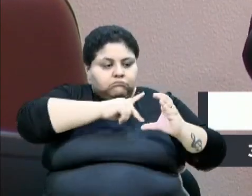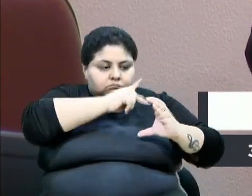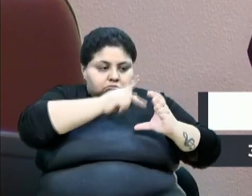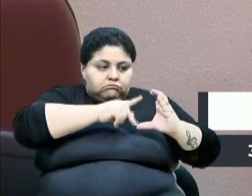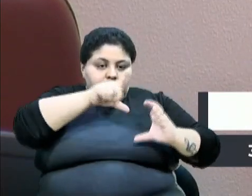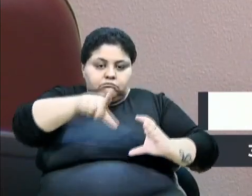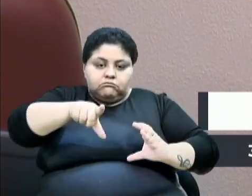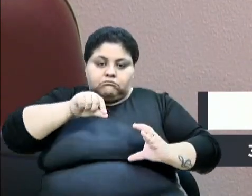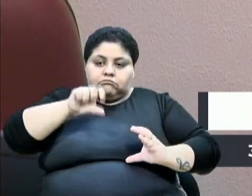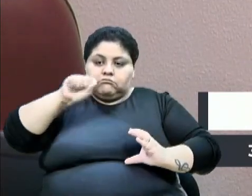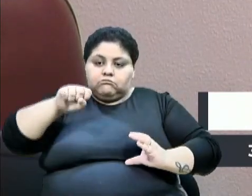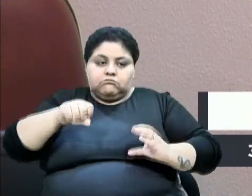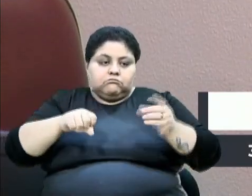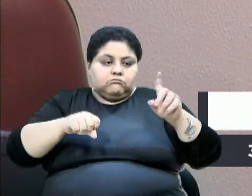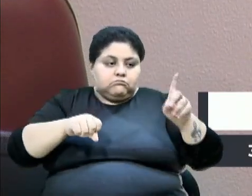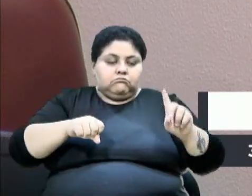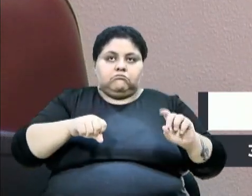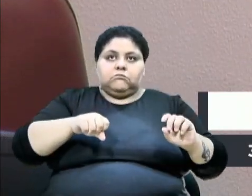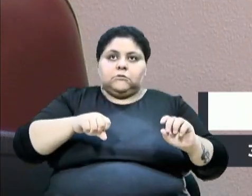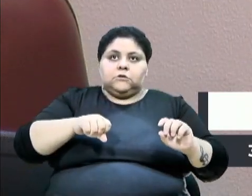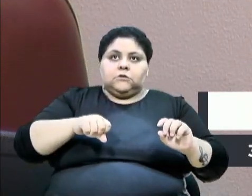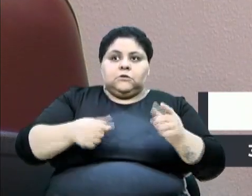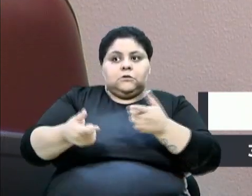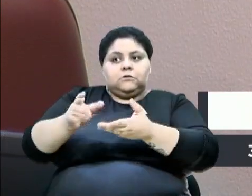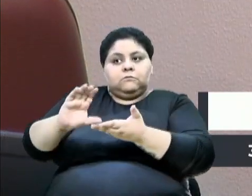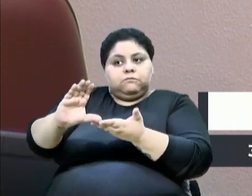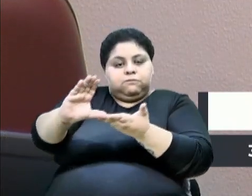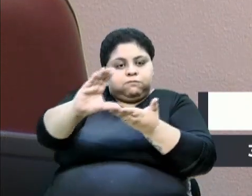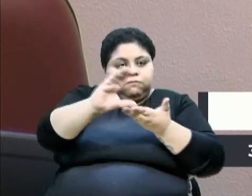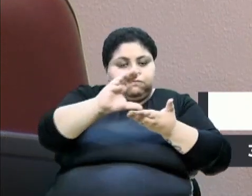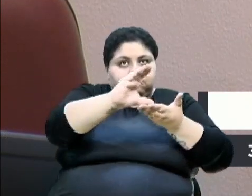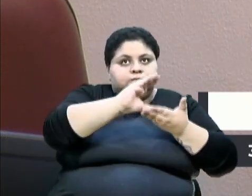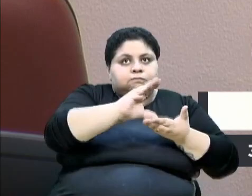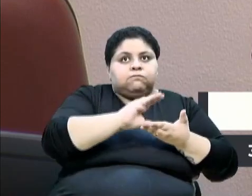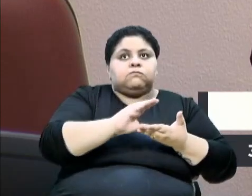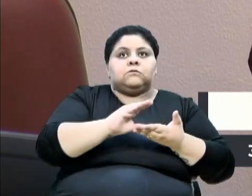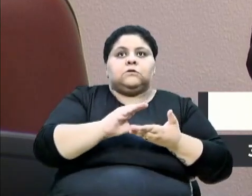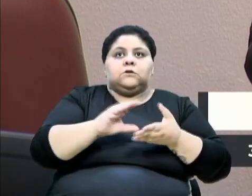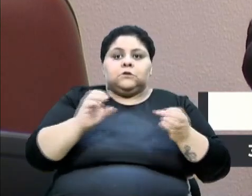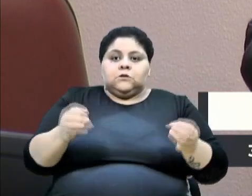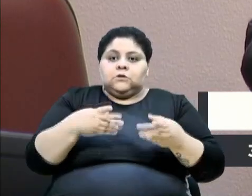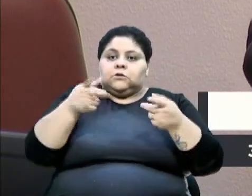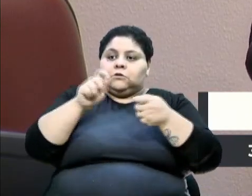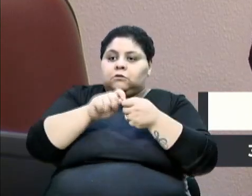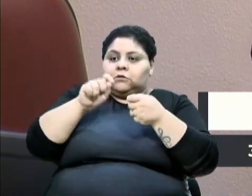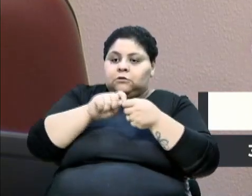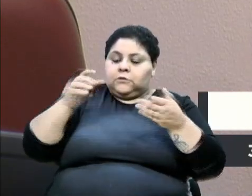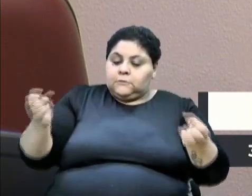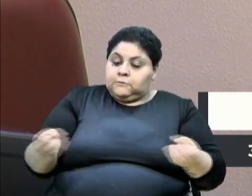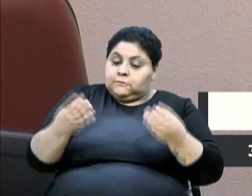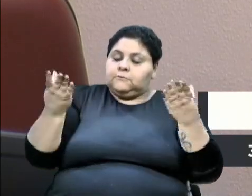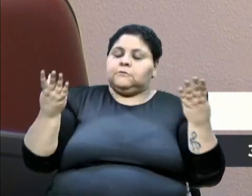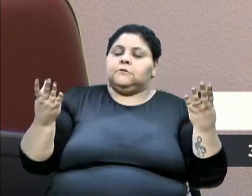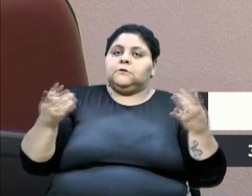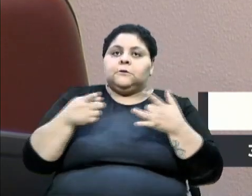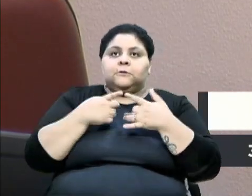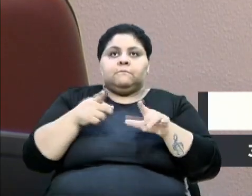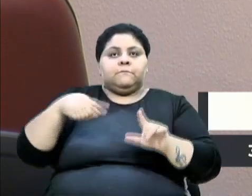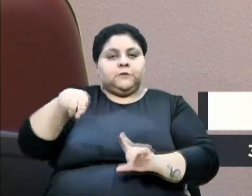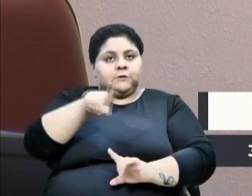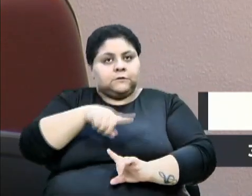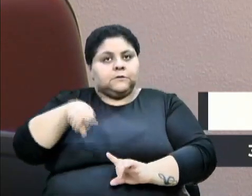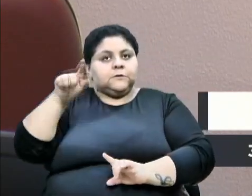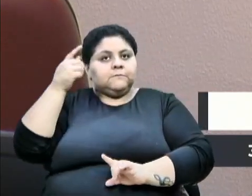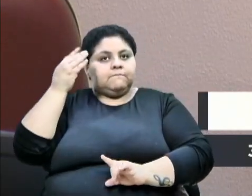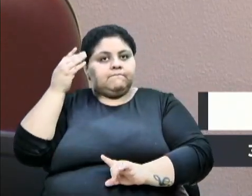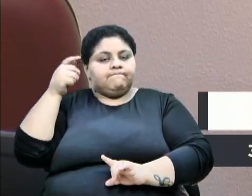pelo sim ou pelo não, pelos recursos públicos para fazer essa festa. Mas nós temos que entender que dinheiro